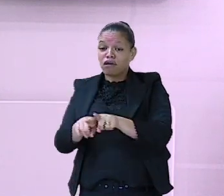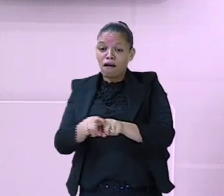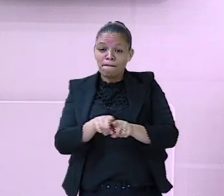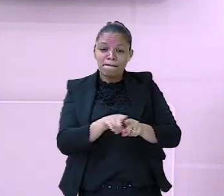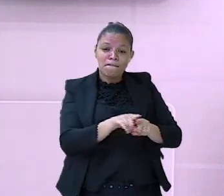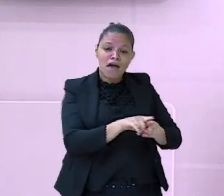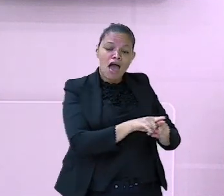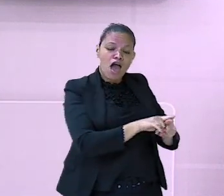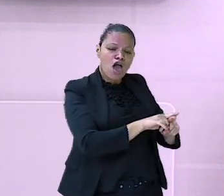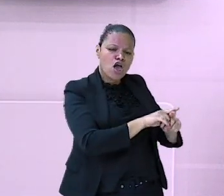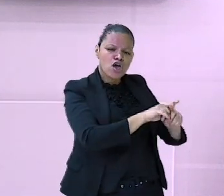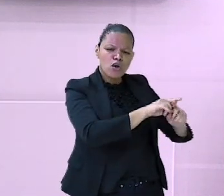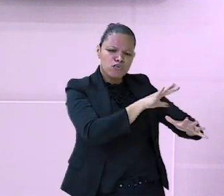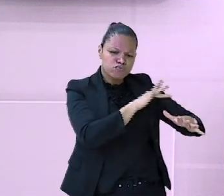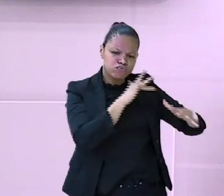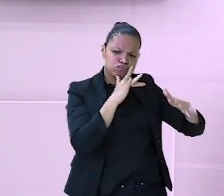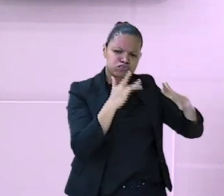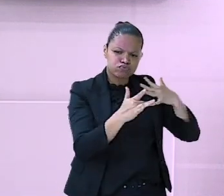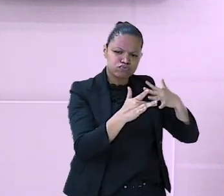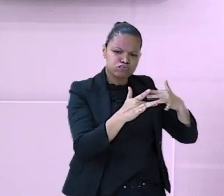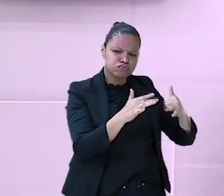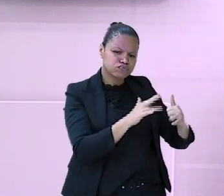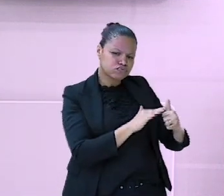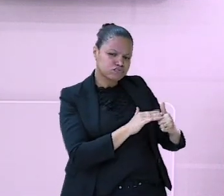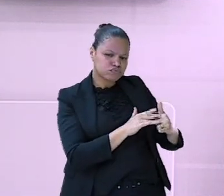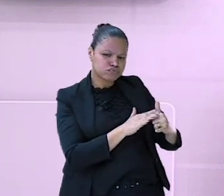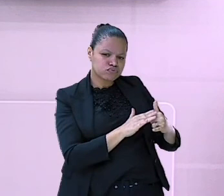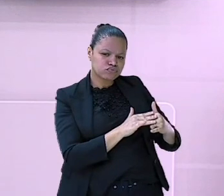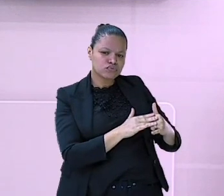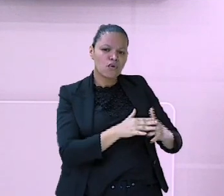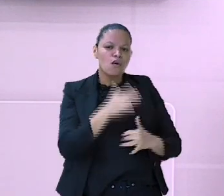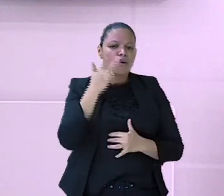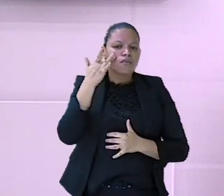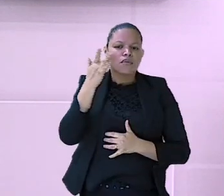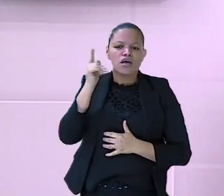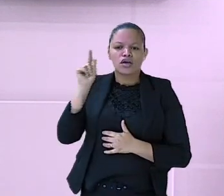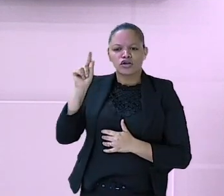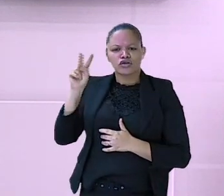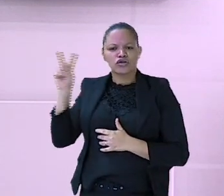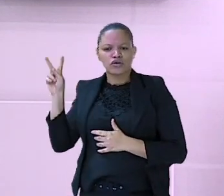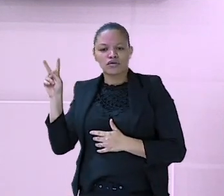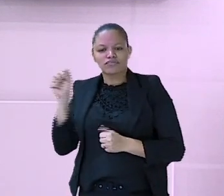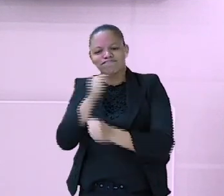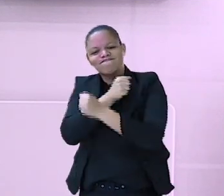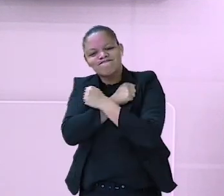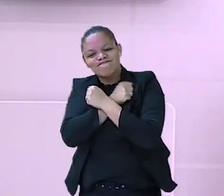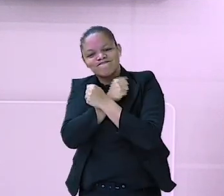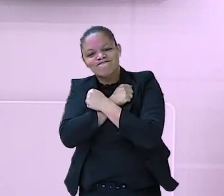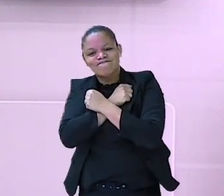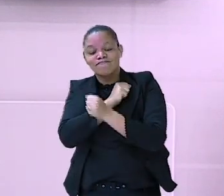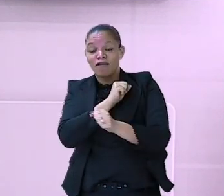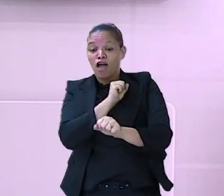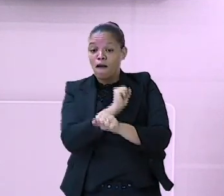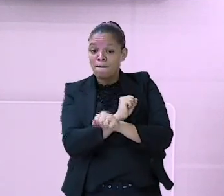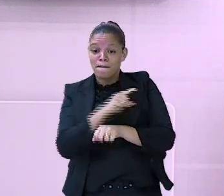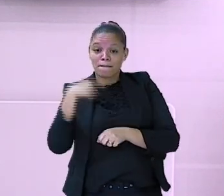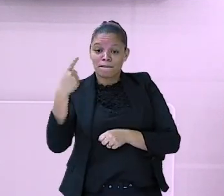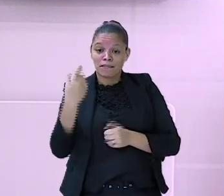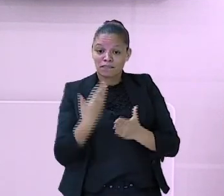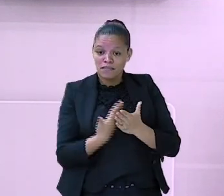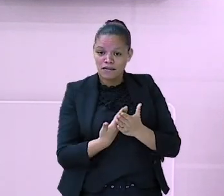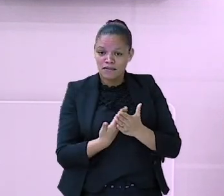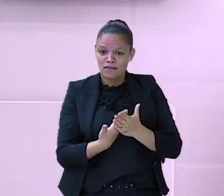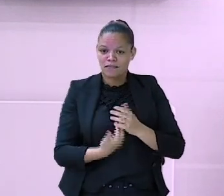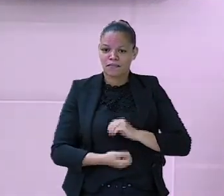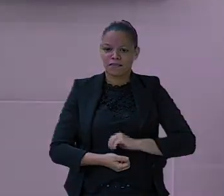nossas redes sociais e se inscreva em nosso canal do YouTube SMED GV. Um grande abraço e te aguardo na próxima aula.